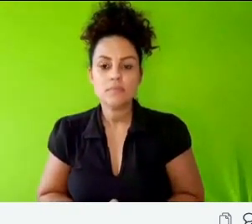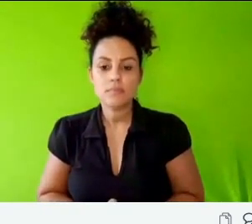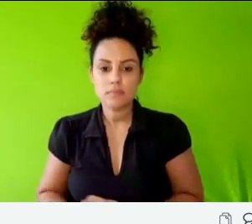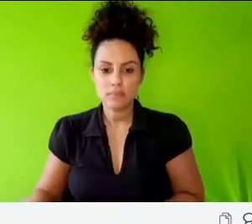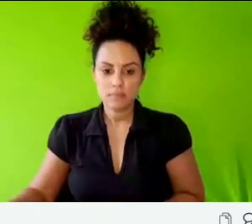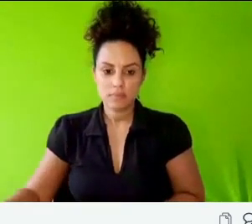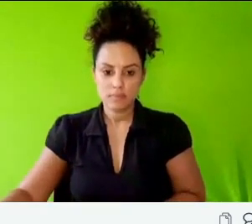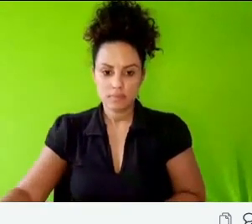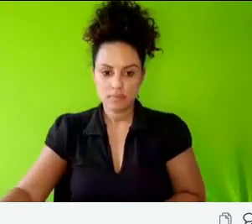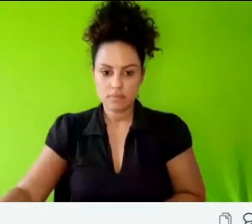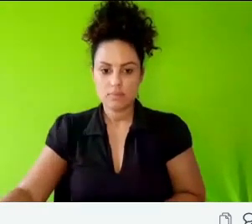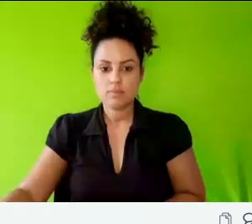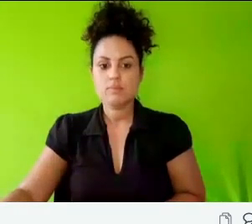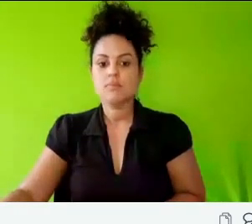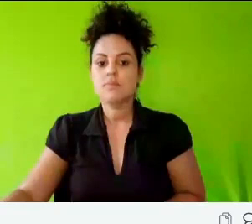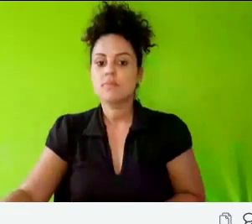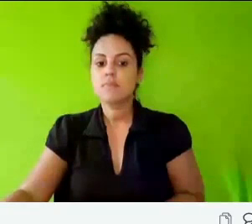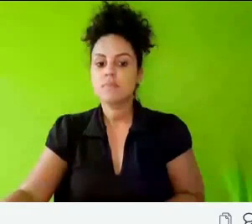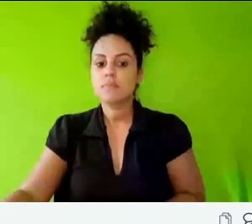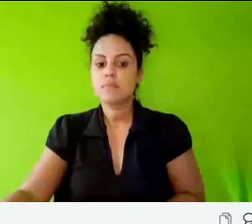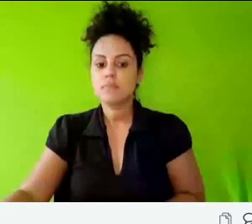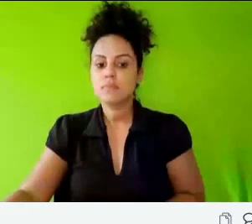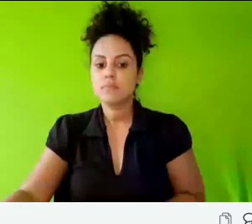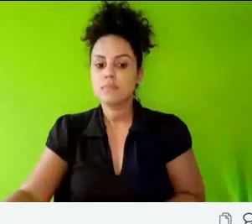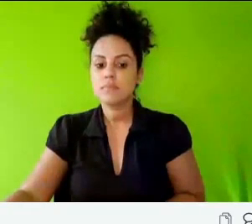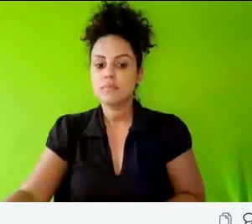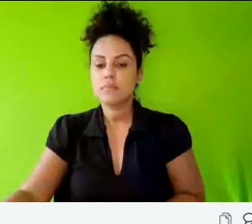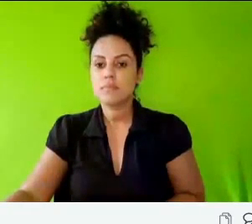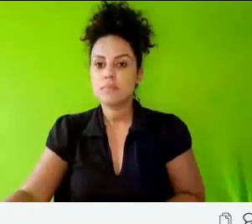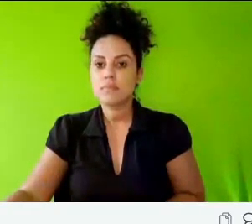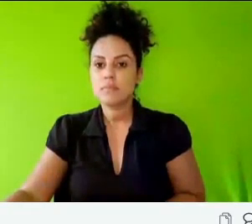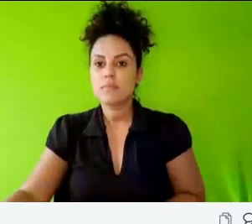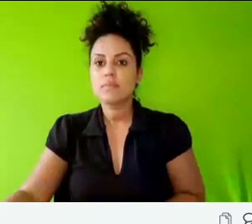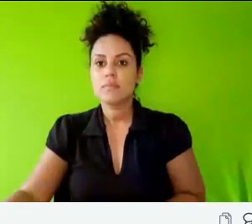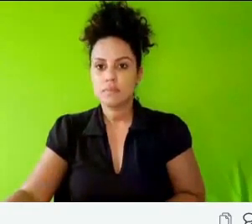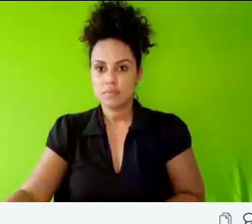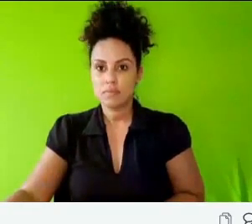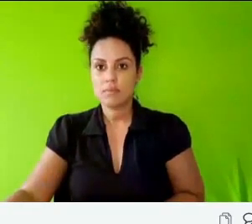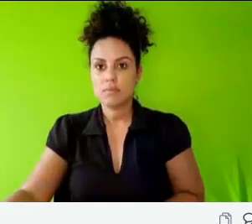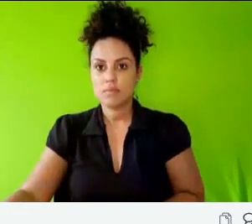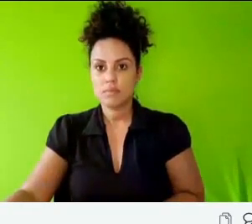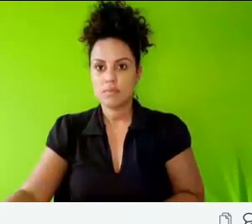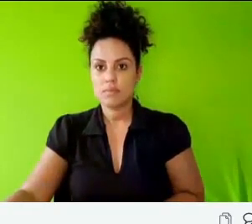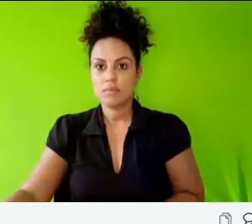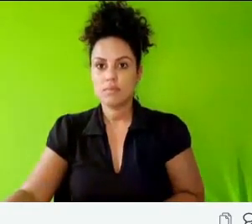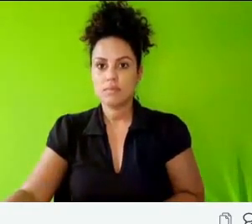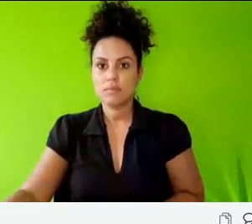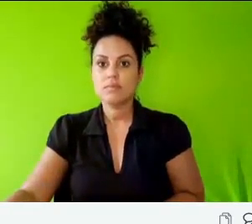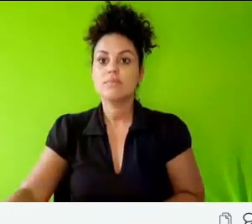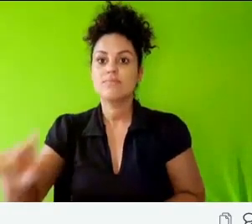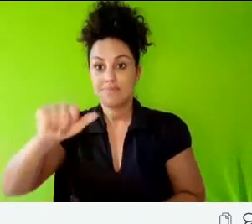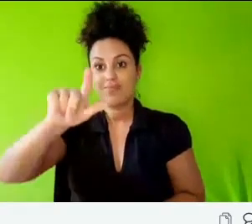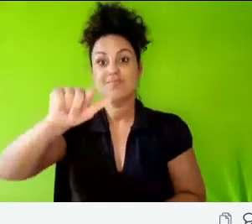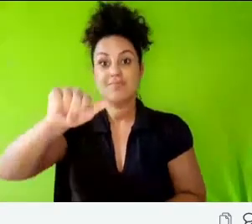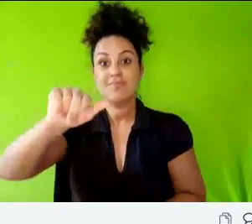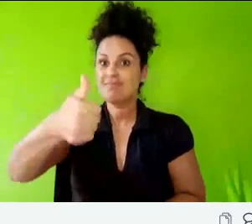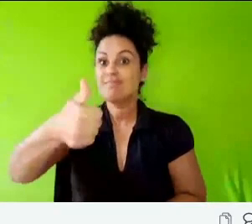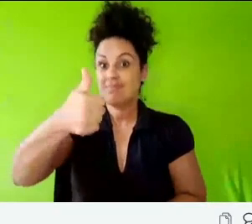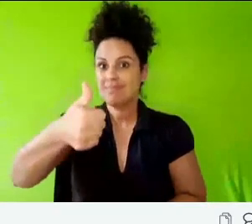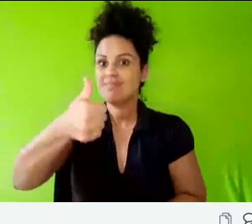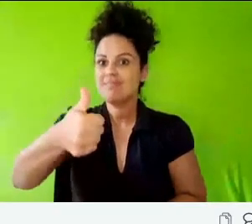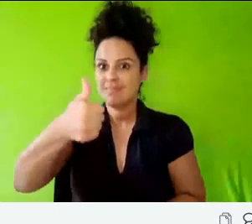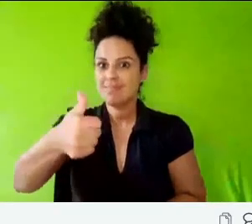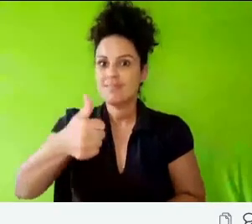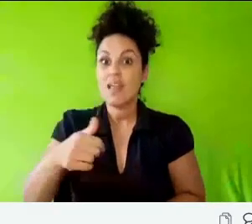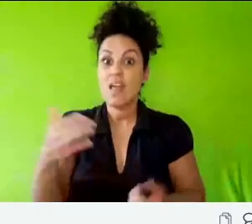Angélica, só uma correçãozinha na fala, né, no seu roteiro. Você falou 24 do 4, dia 20 do 4. Eu até coloquei aqui no chat